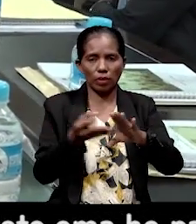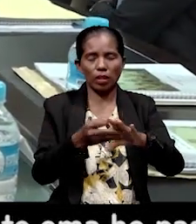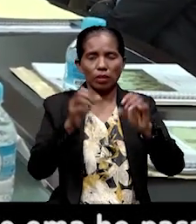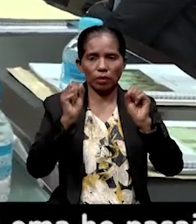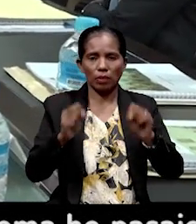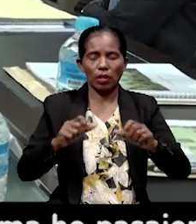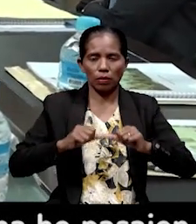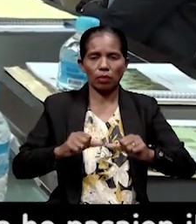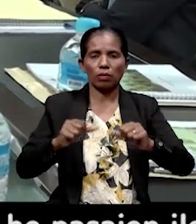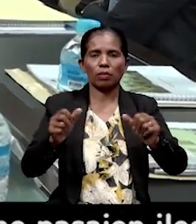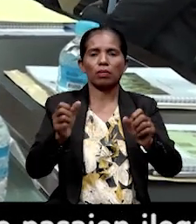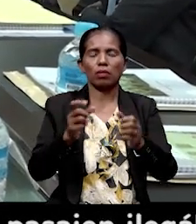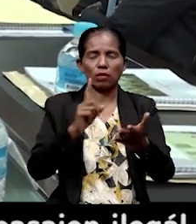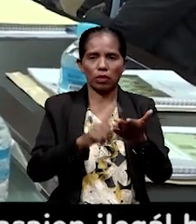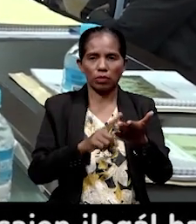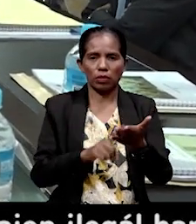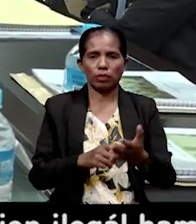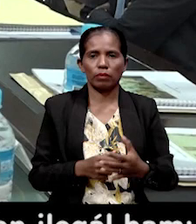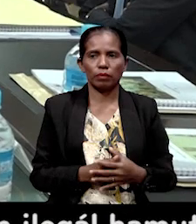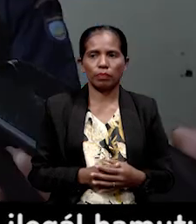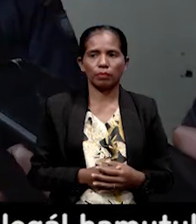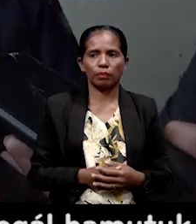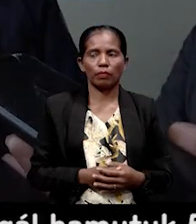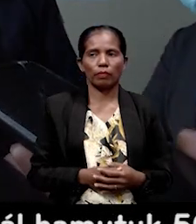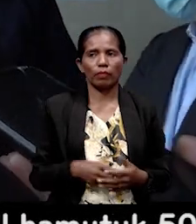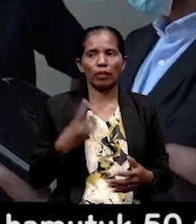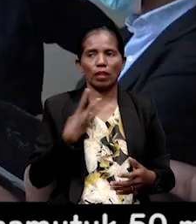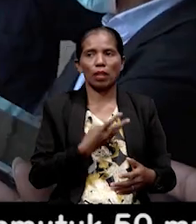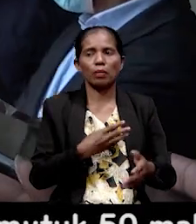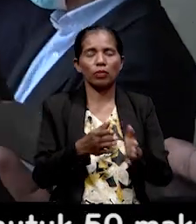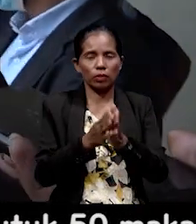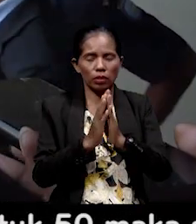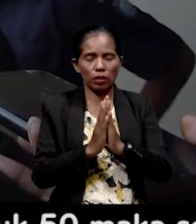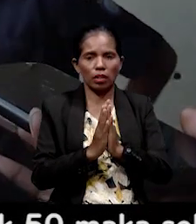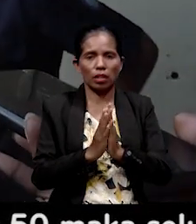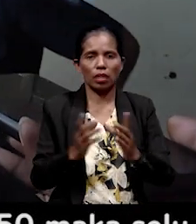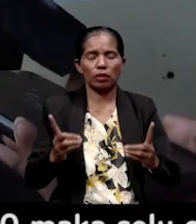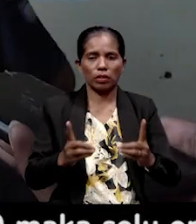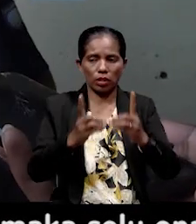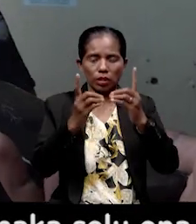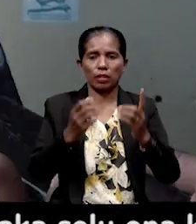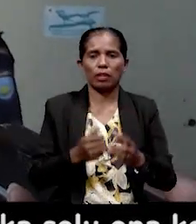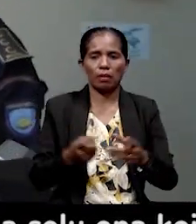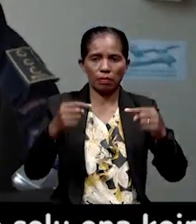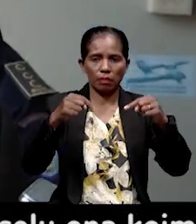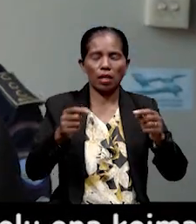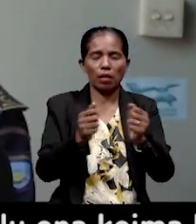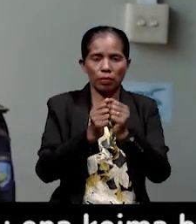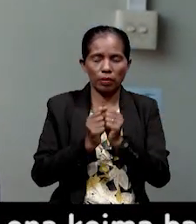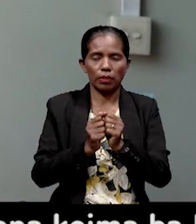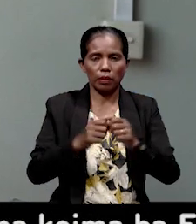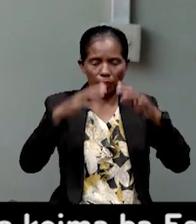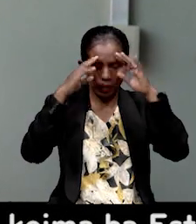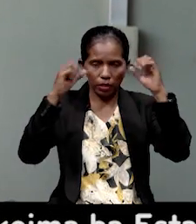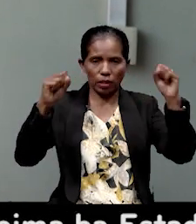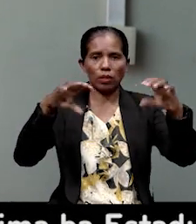bele continua e a discussão. A minha russo rela audiência da né, mãe, Ramuto com o presidente da